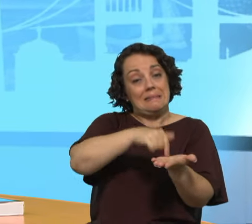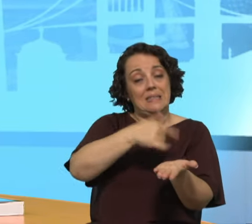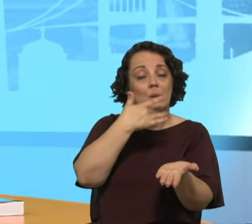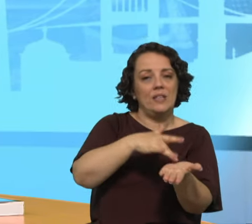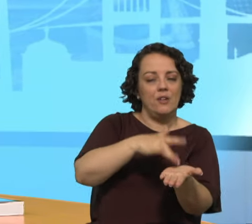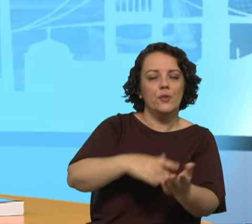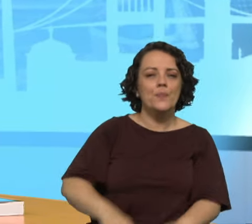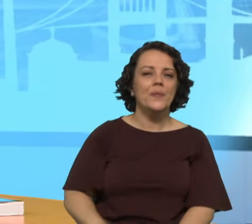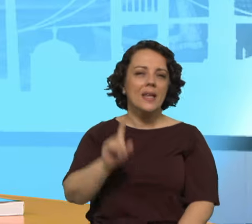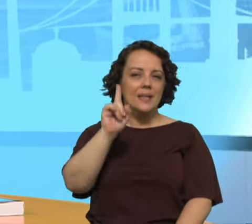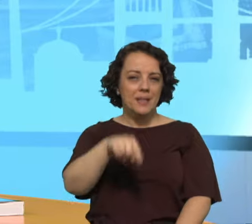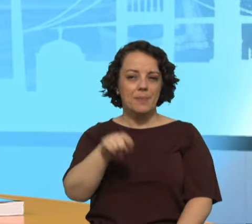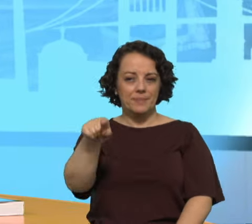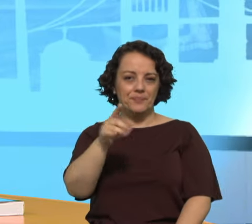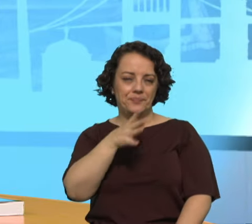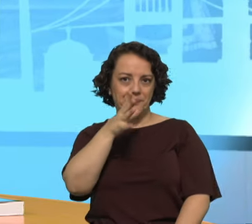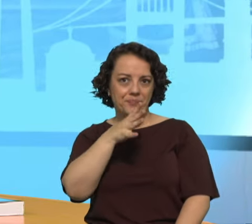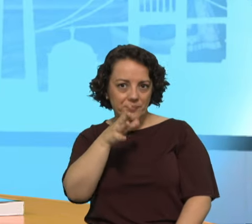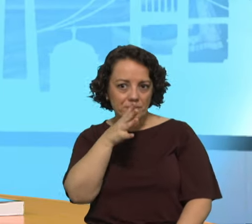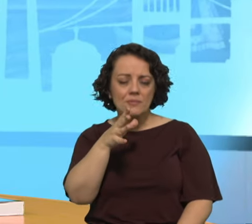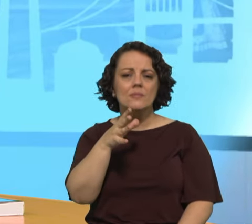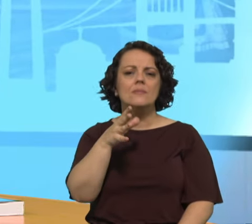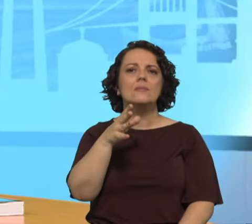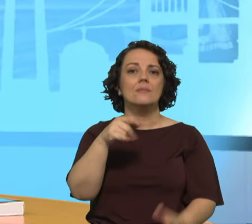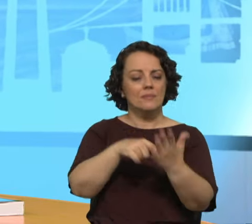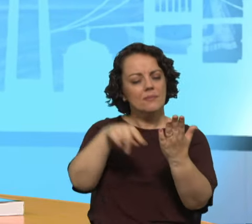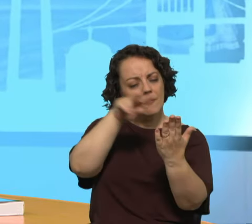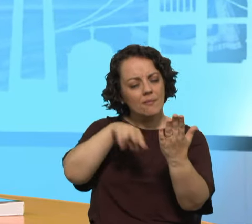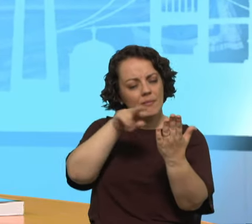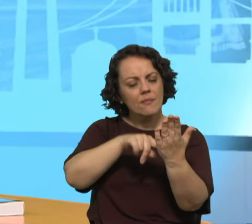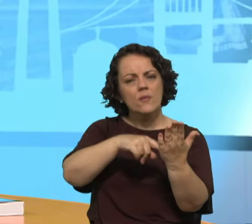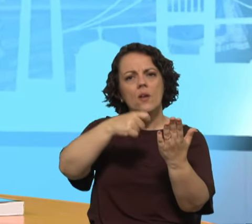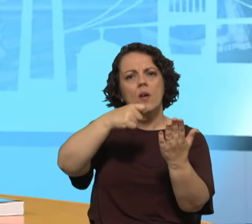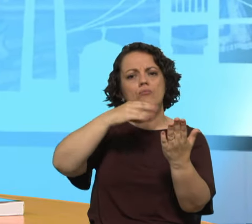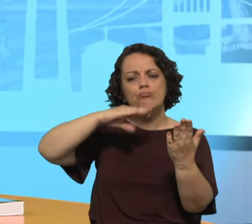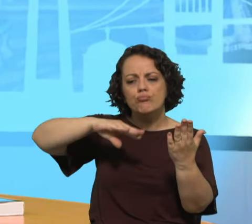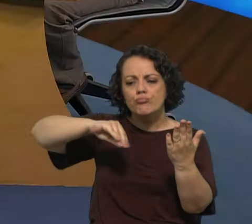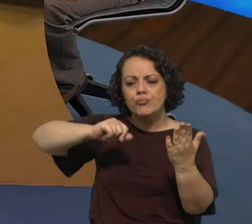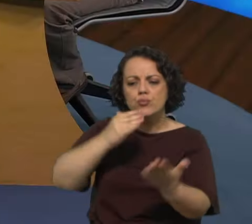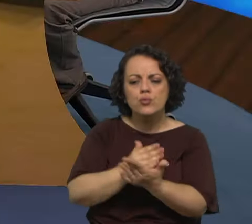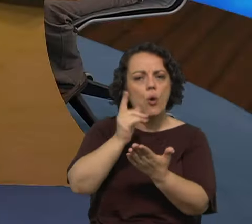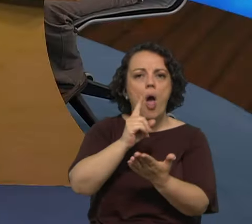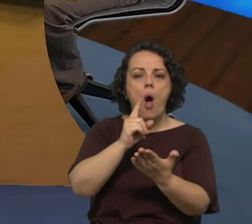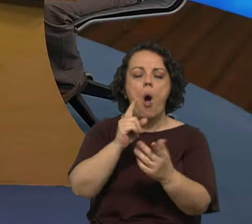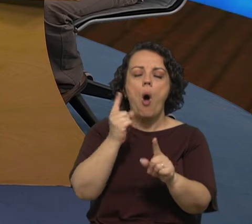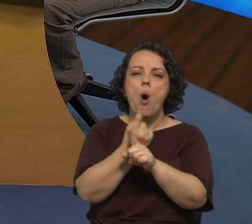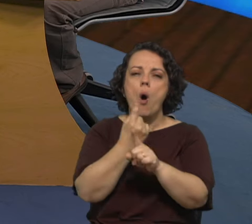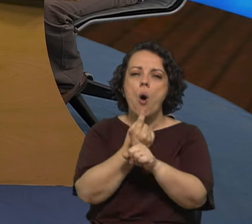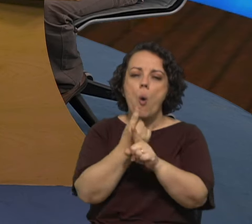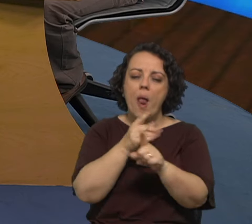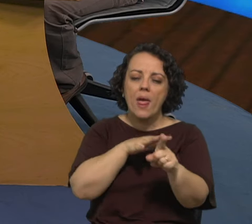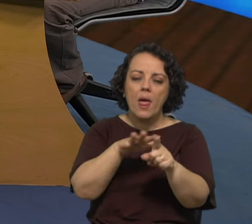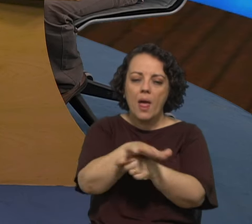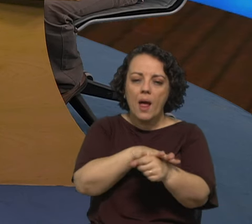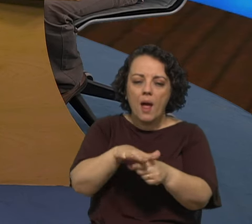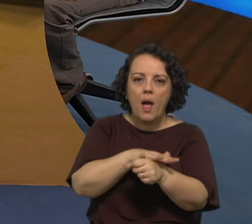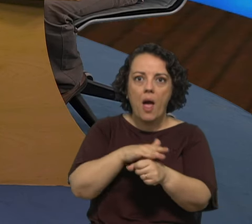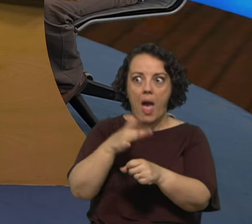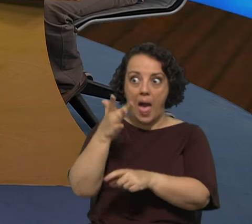geografias Como disse por onde o padre Tony vai passando porque as geografias africanas são muito diferentes do contexto português que